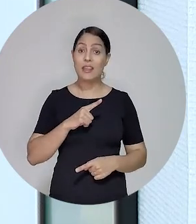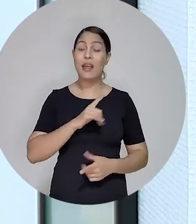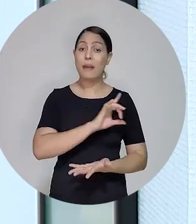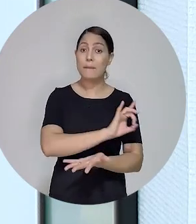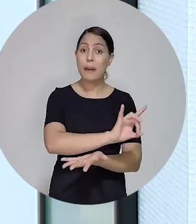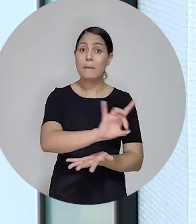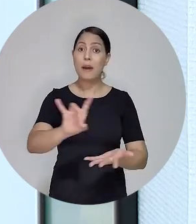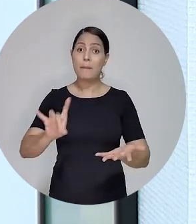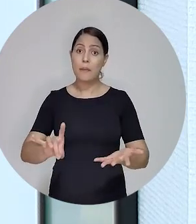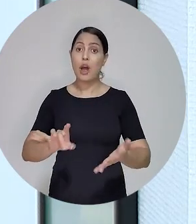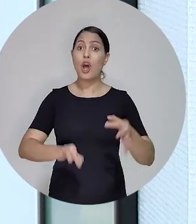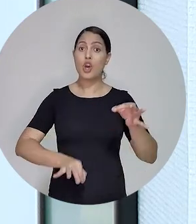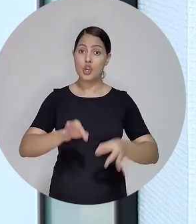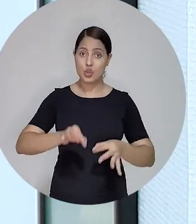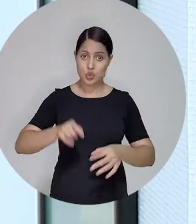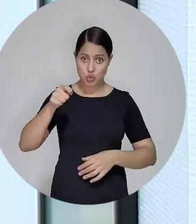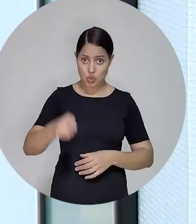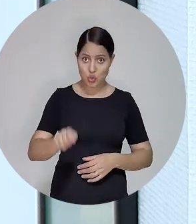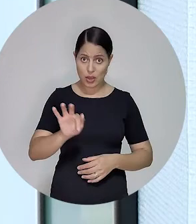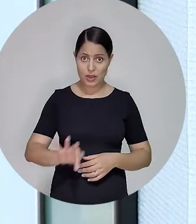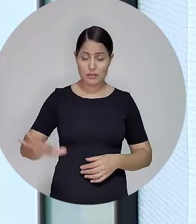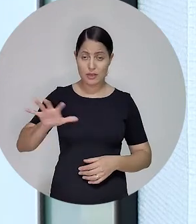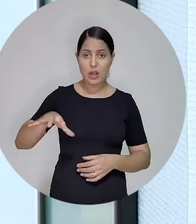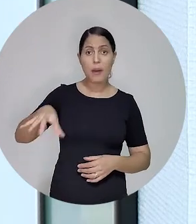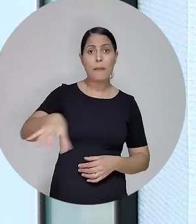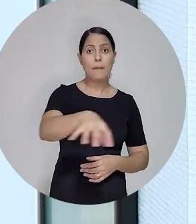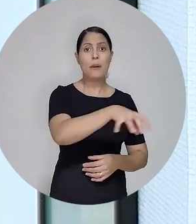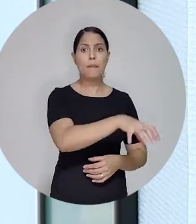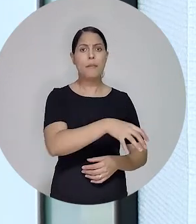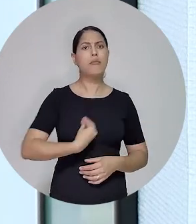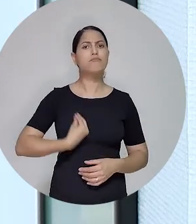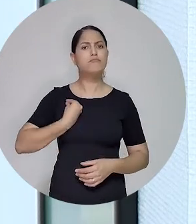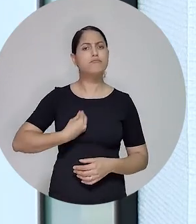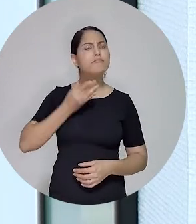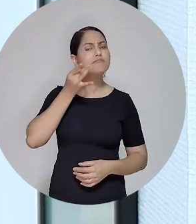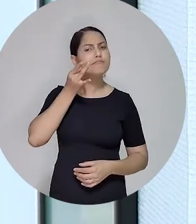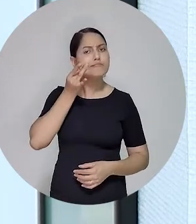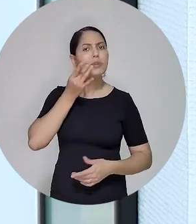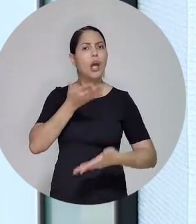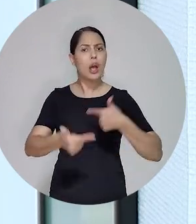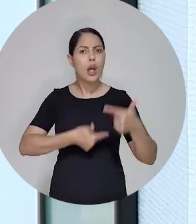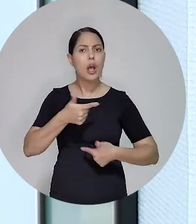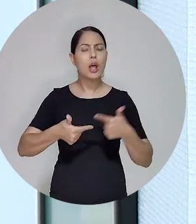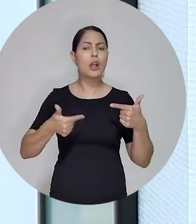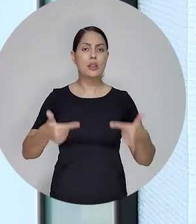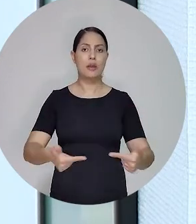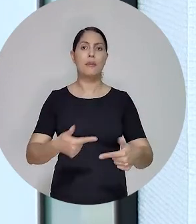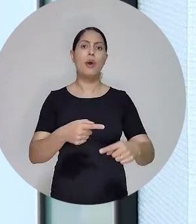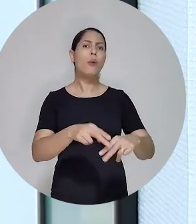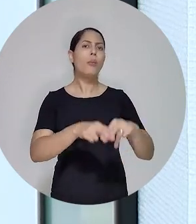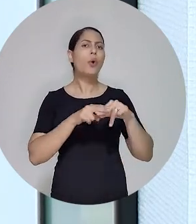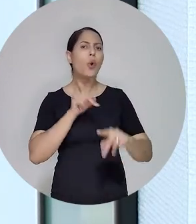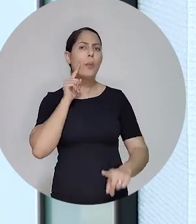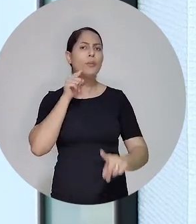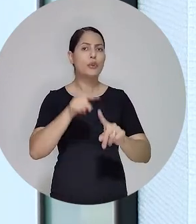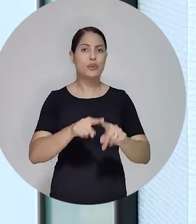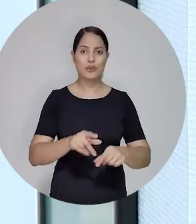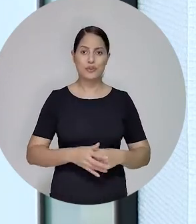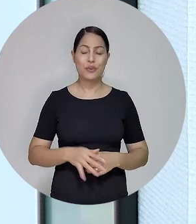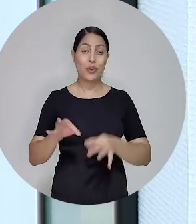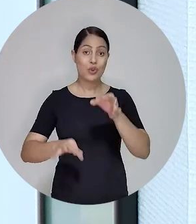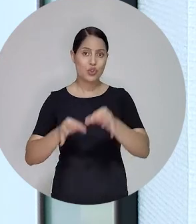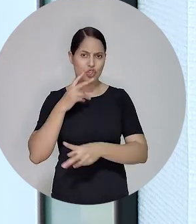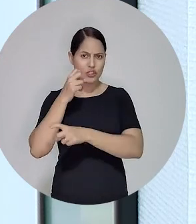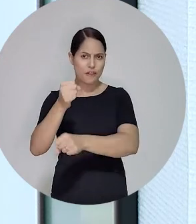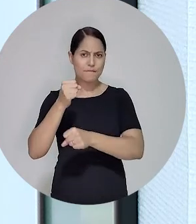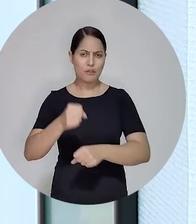de ter cada juiz federal nas suas comarcas, nas suas circunscrições, presentes, pois isso